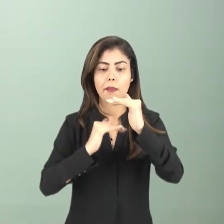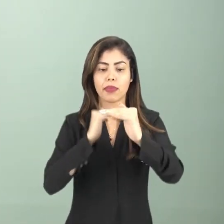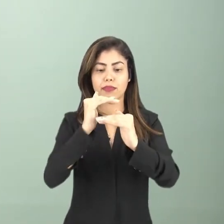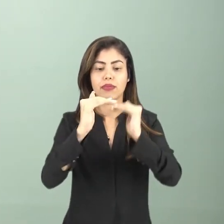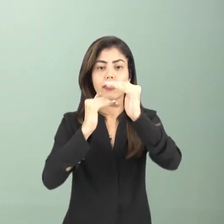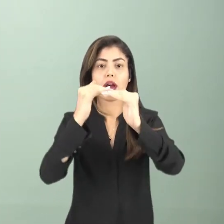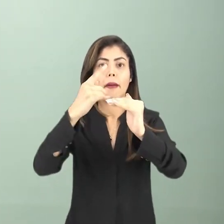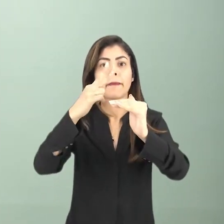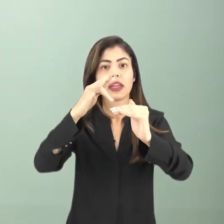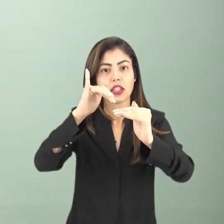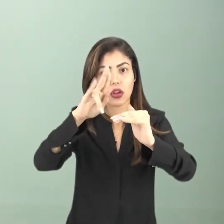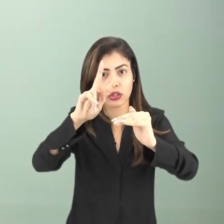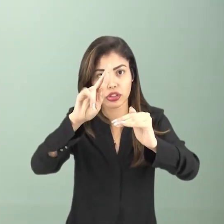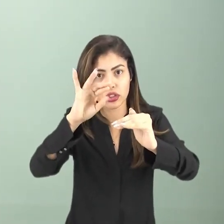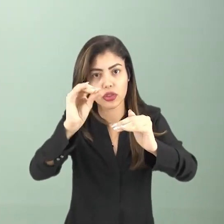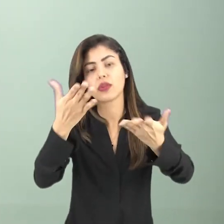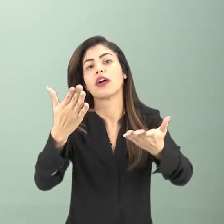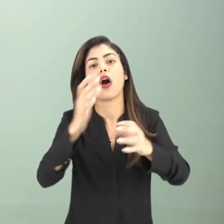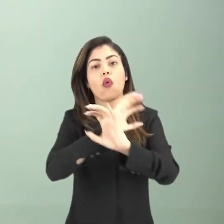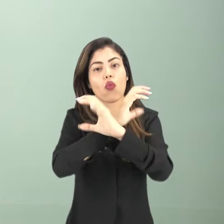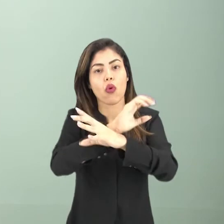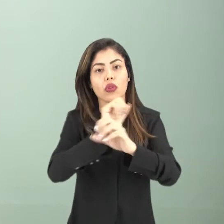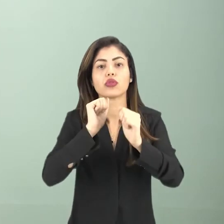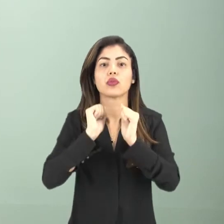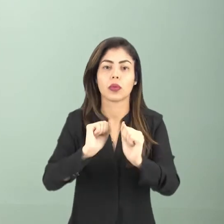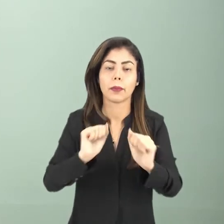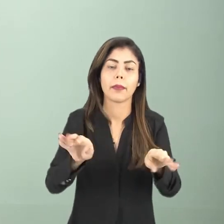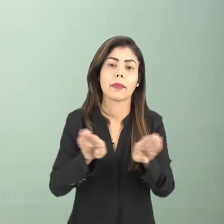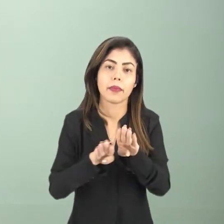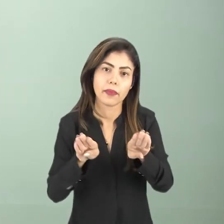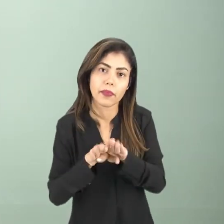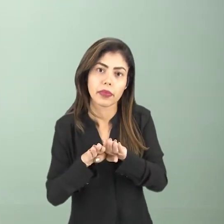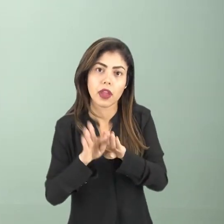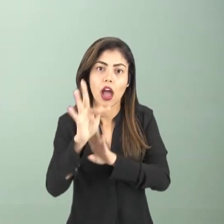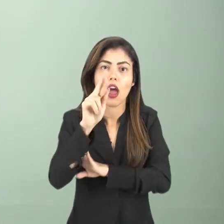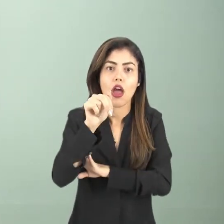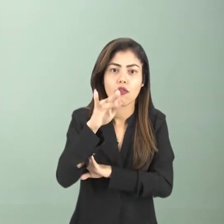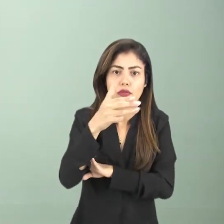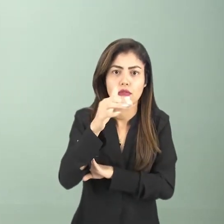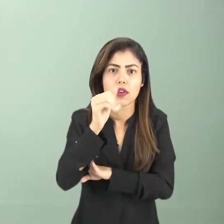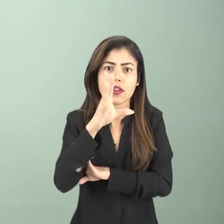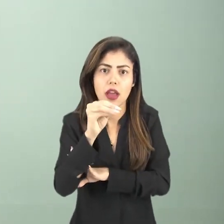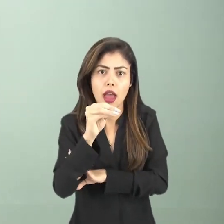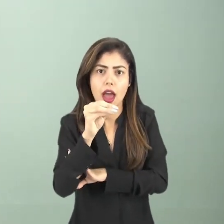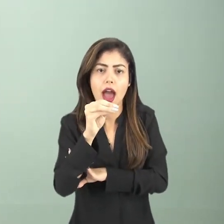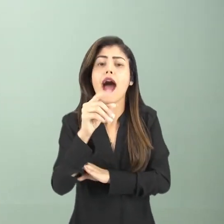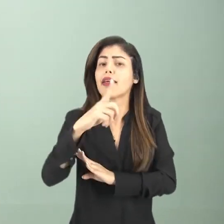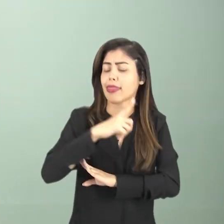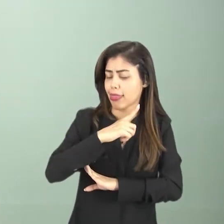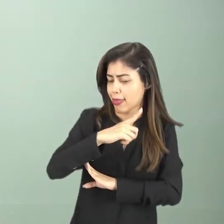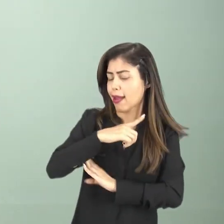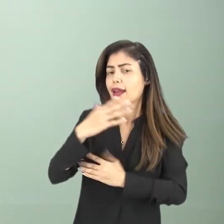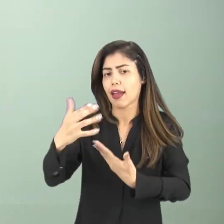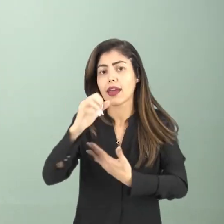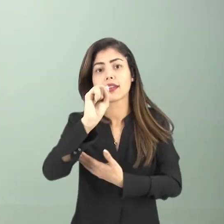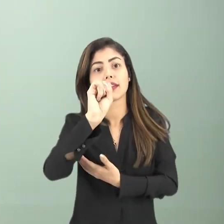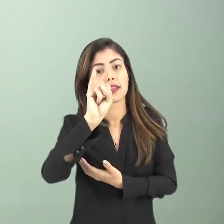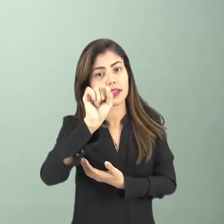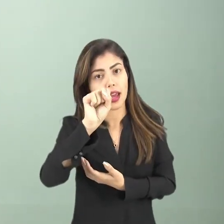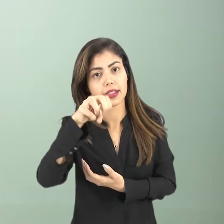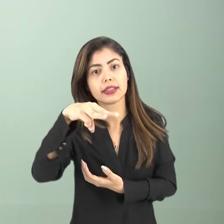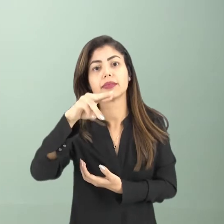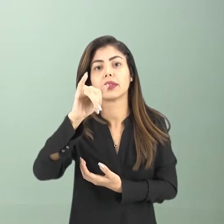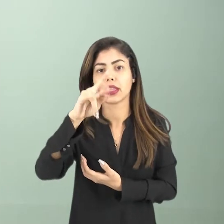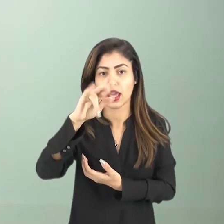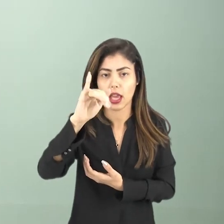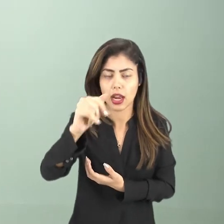de periósteo. Os ossos, eles possuem função ali reguladora de sais minerais dentro do meu organismo, então